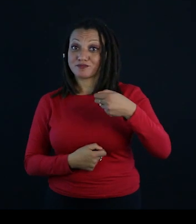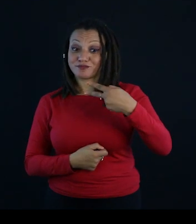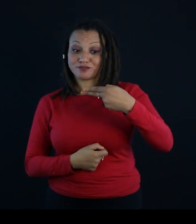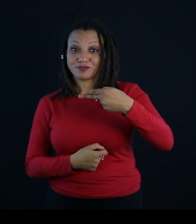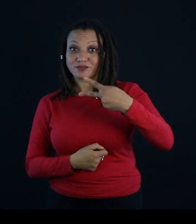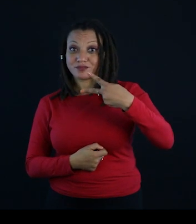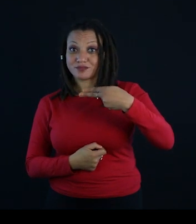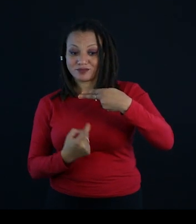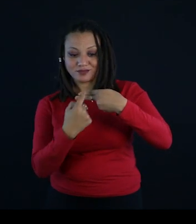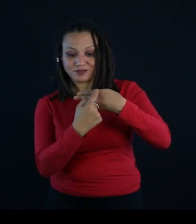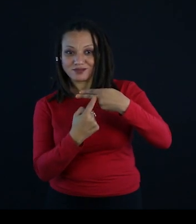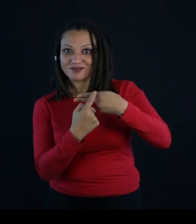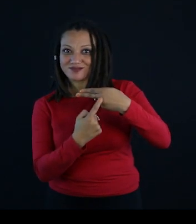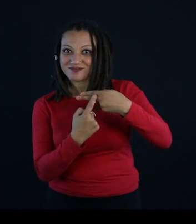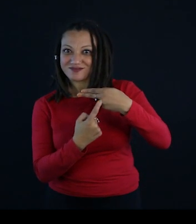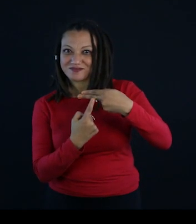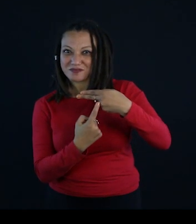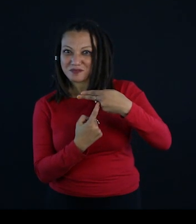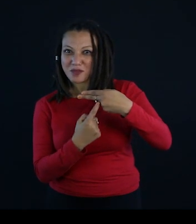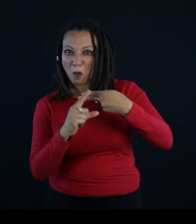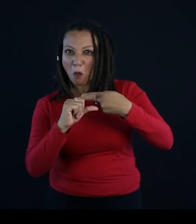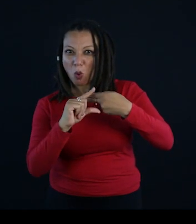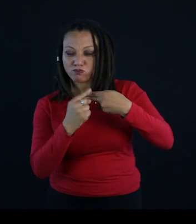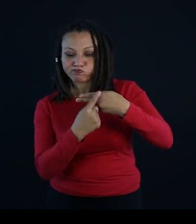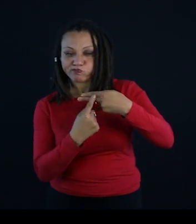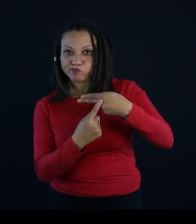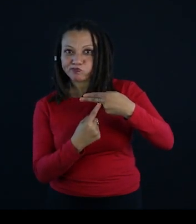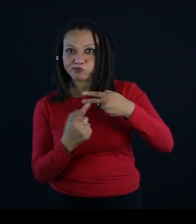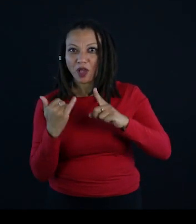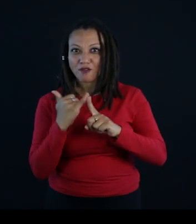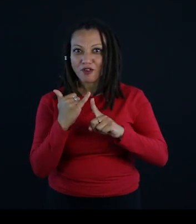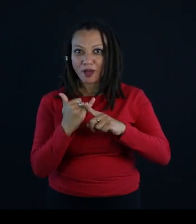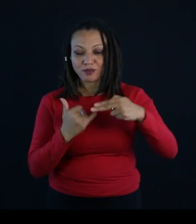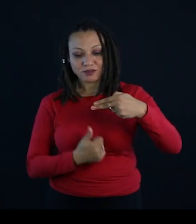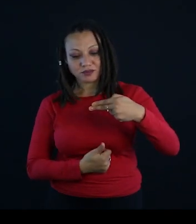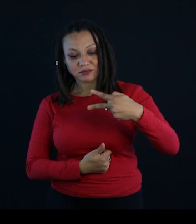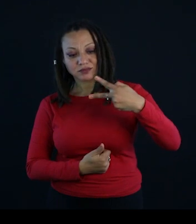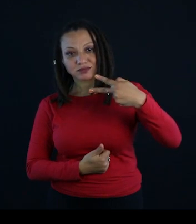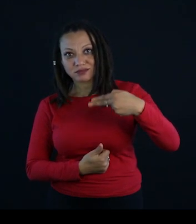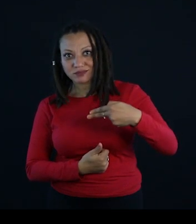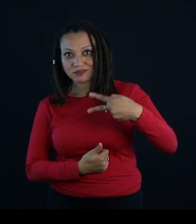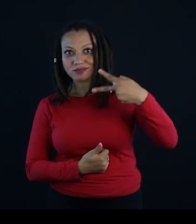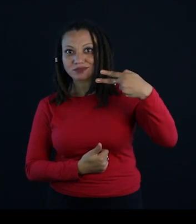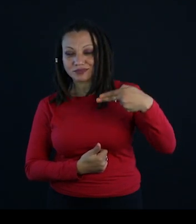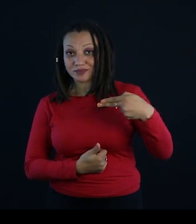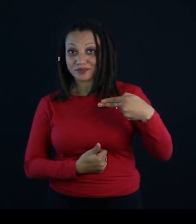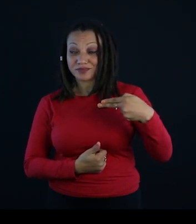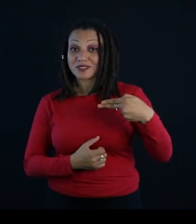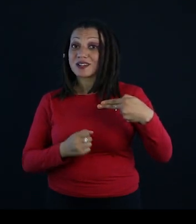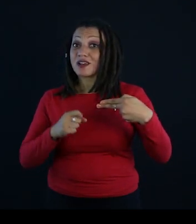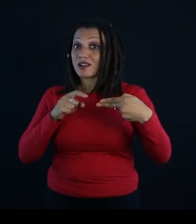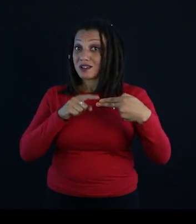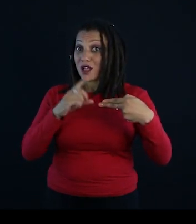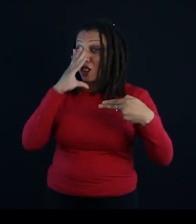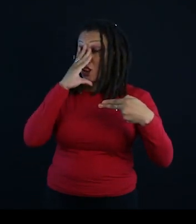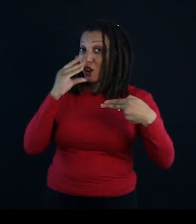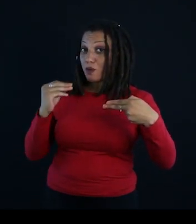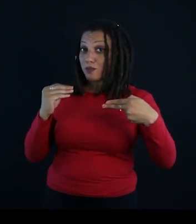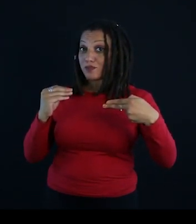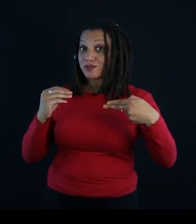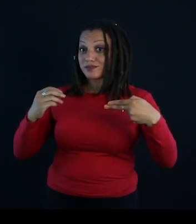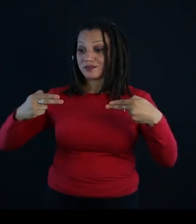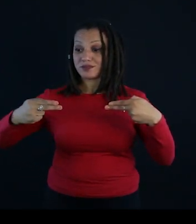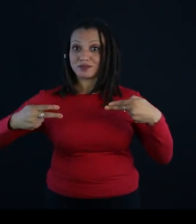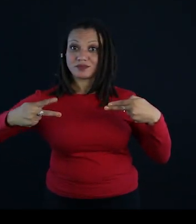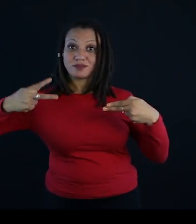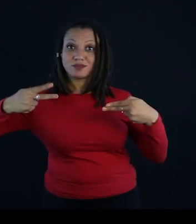coisa, ó, a gente mede aqui da mola pra cá. Vamos pensar comigo, ó, gente. Se o lobo tá abrindo pra cá, então a gente faz a